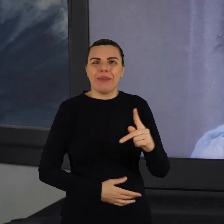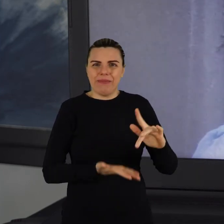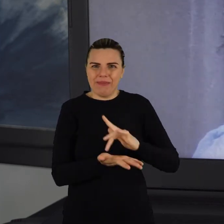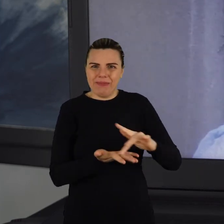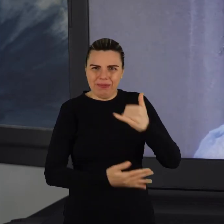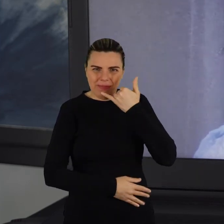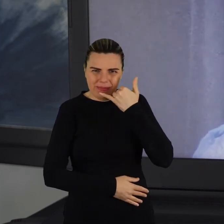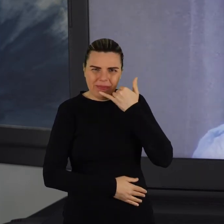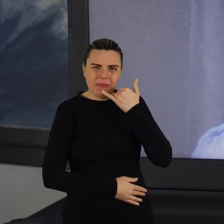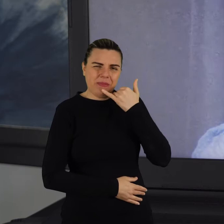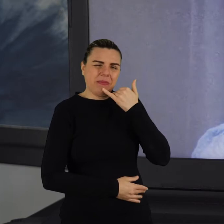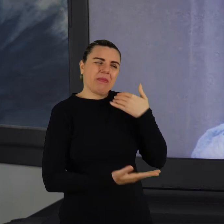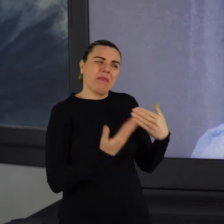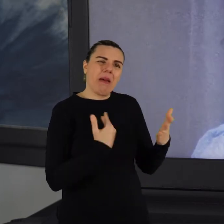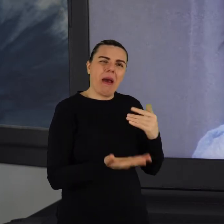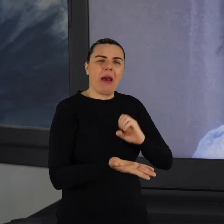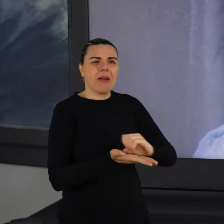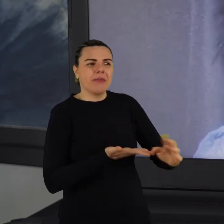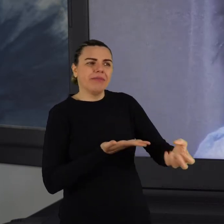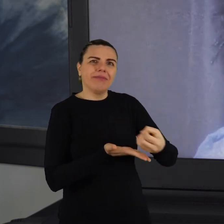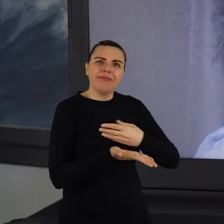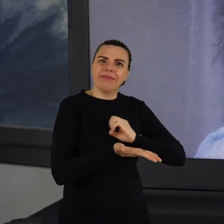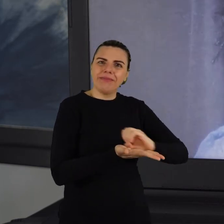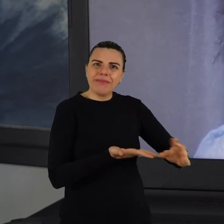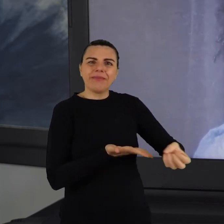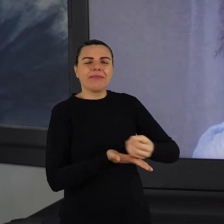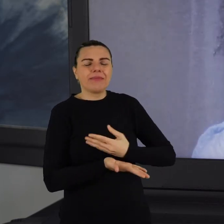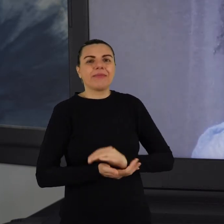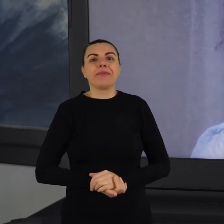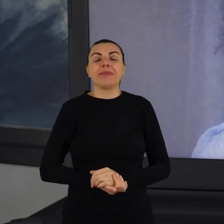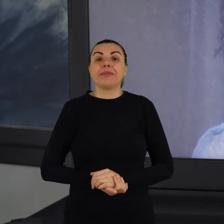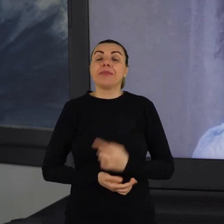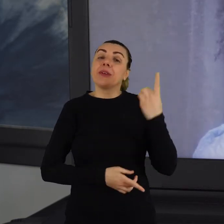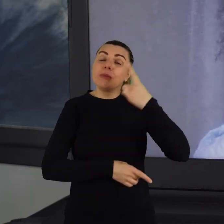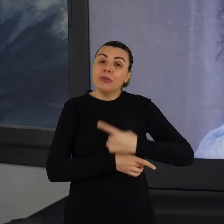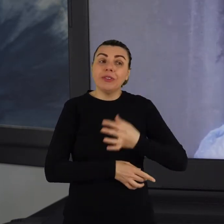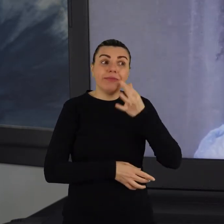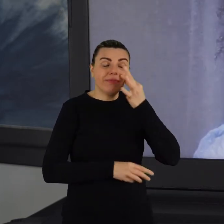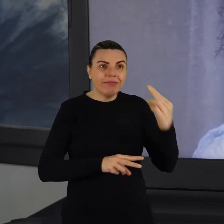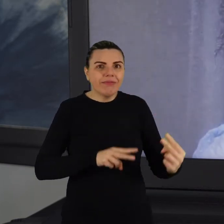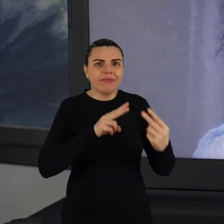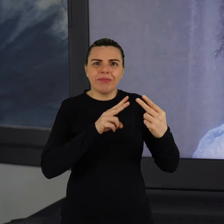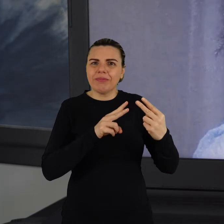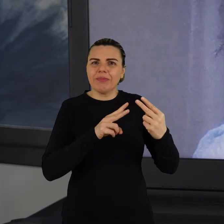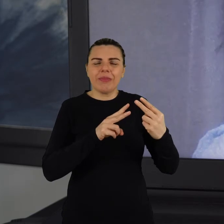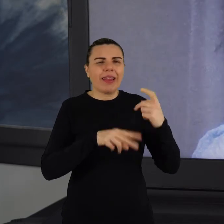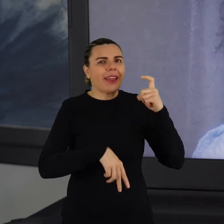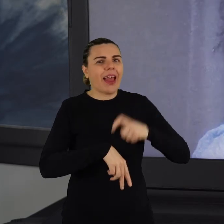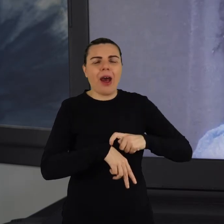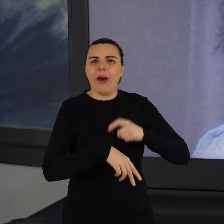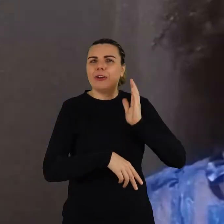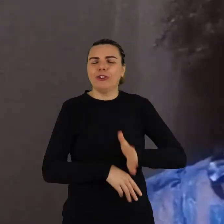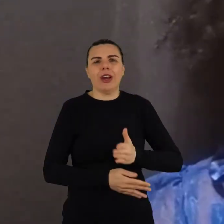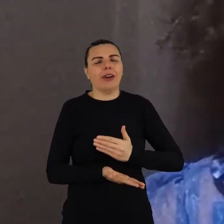celular, fomos conversando, trocando mensagens, até que a gente se conheceu e de cara a gente já começou